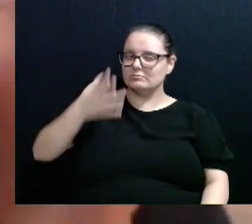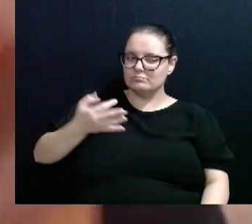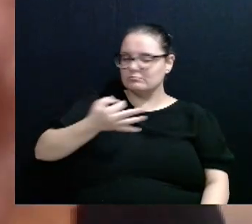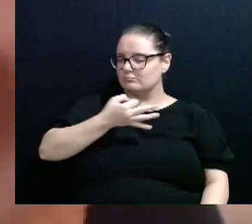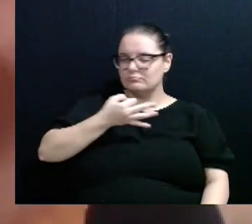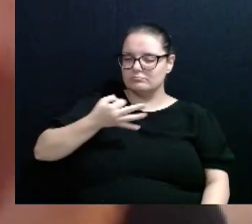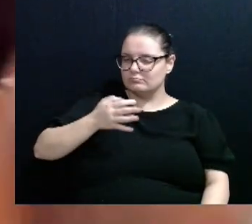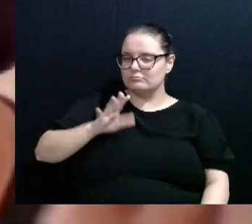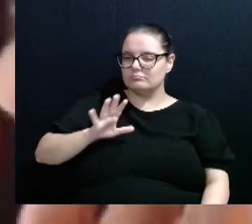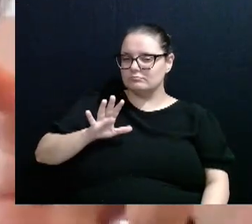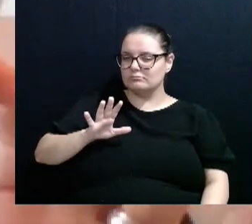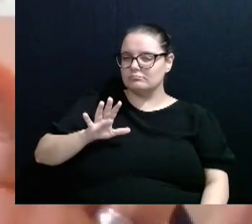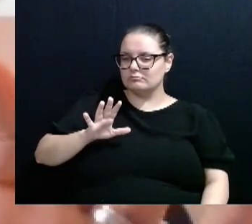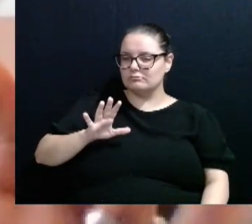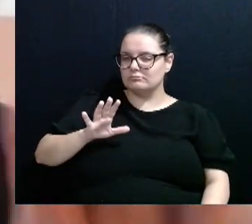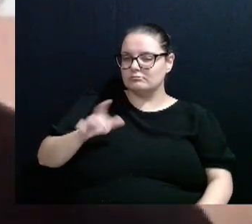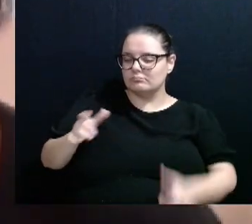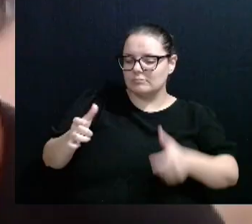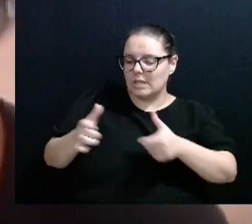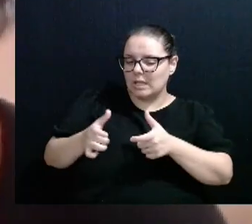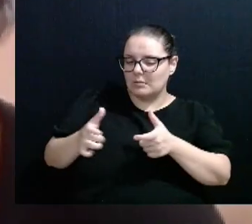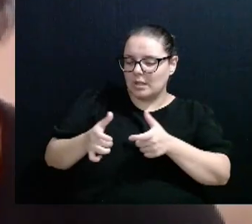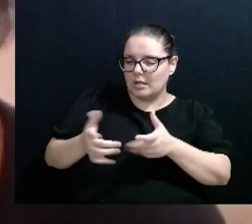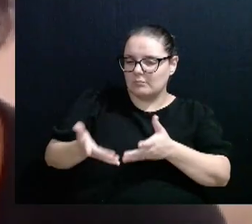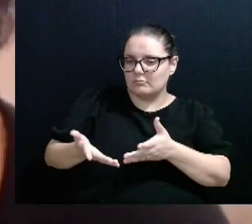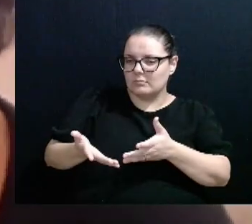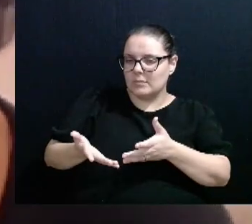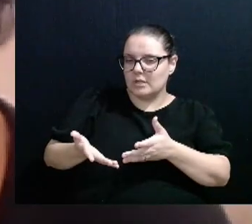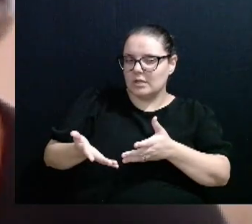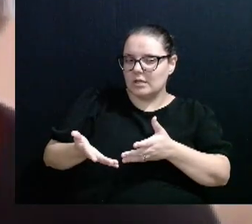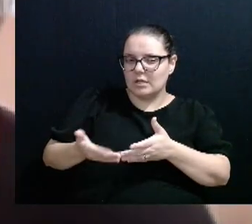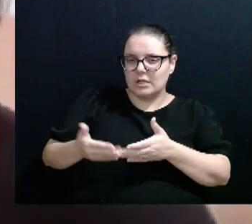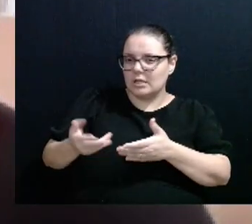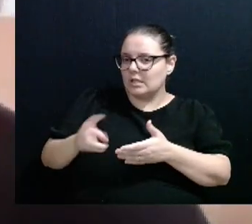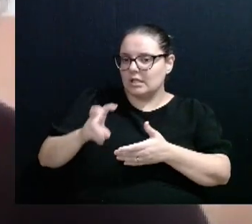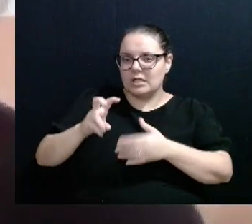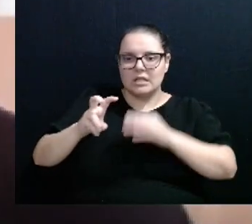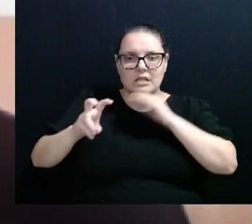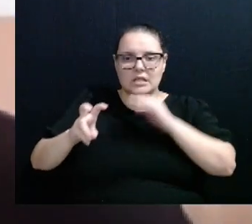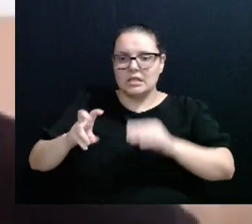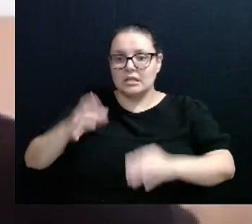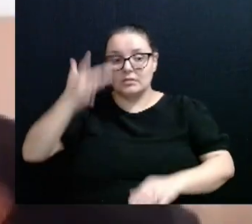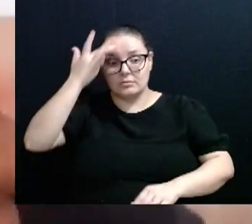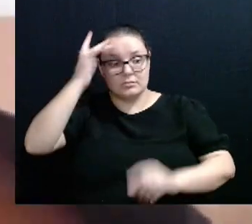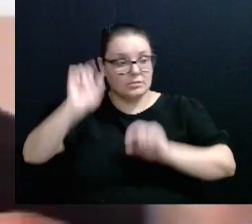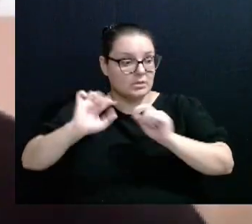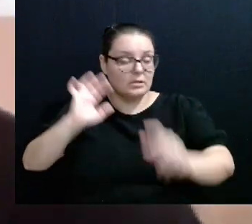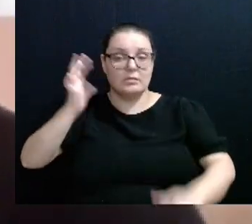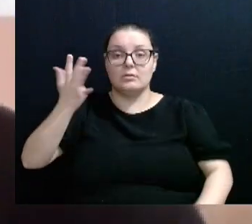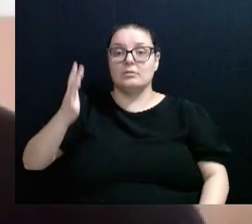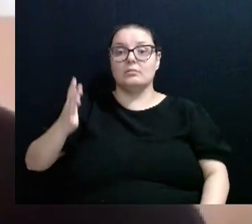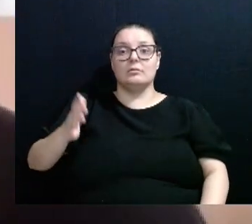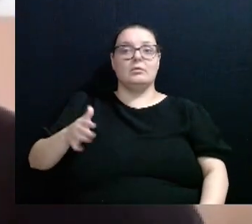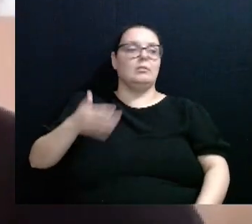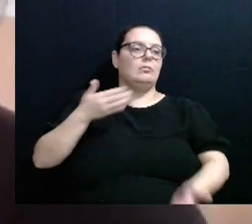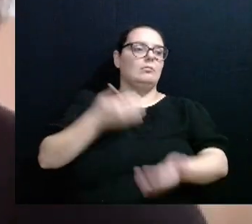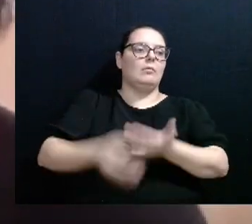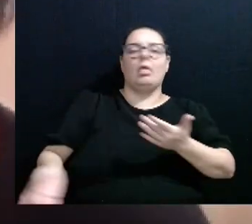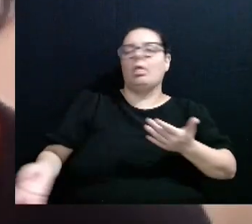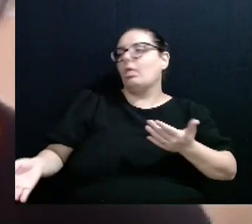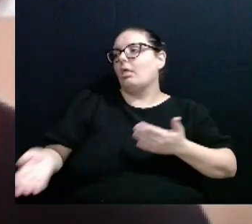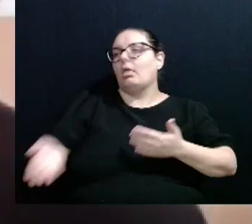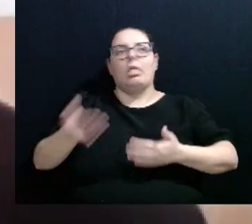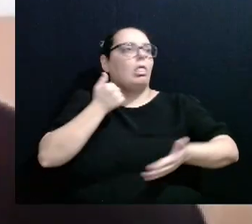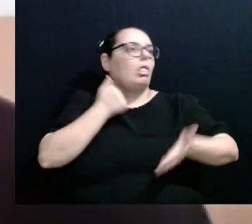bem restrito, e aí, a partir das 5 horas, não sei o que acontece, eu estou chutando o balde,